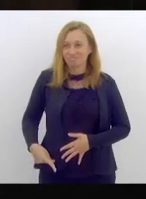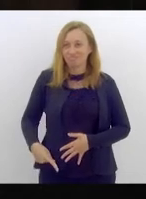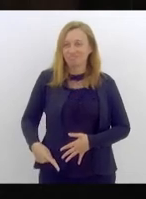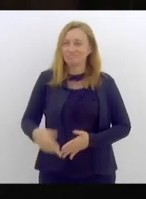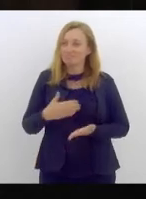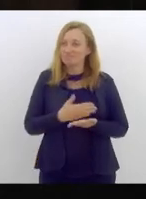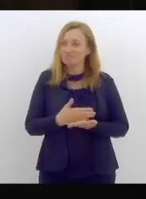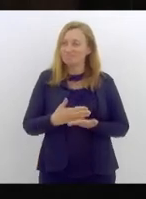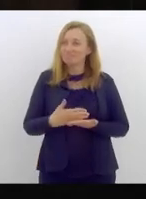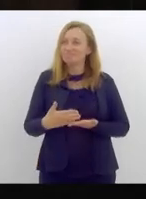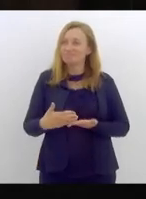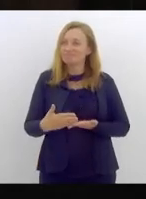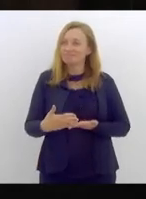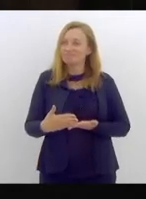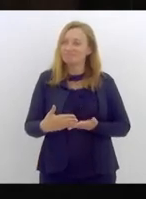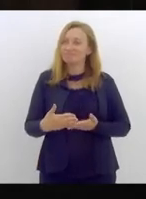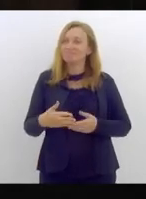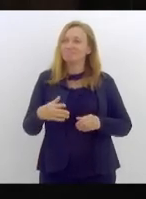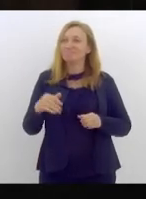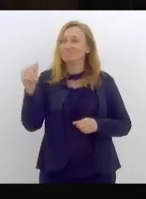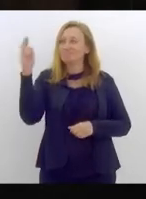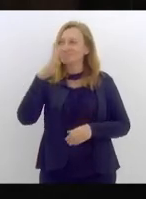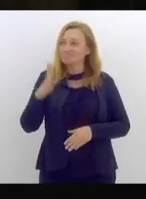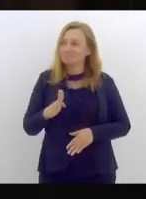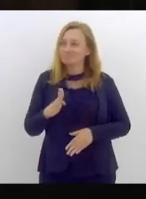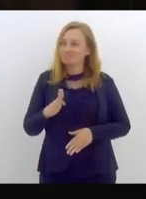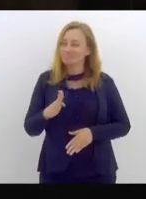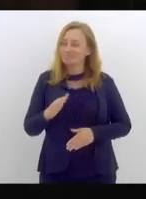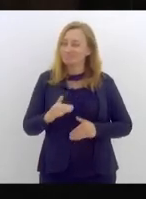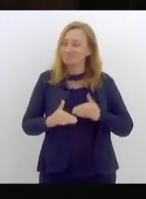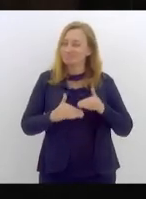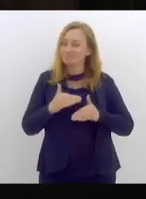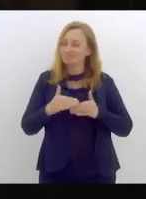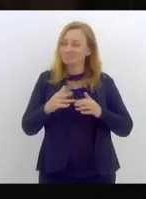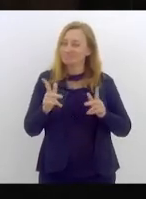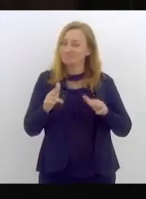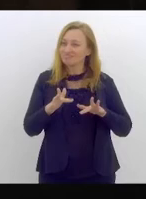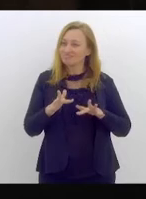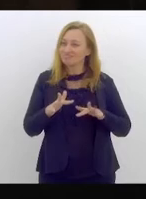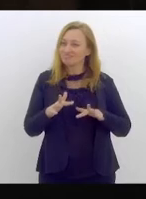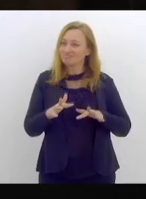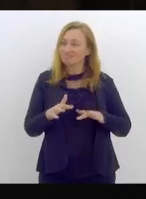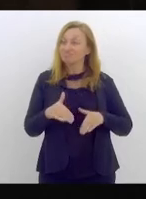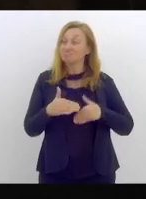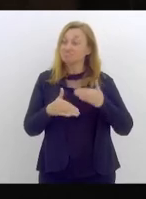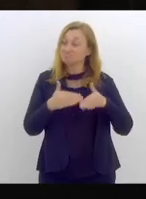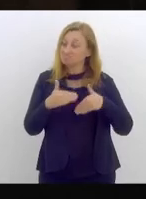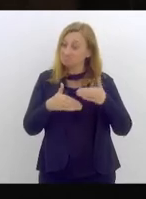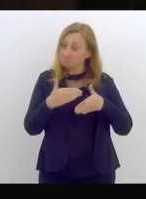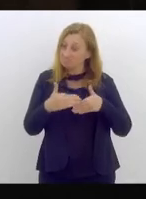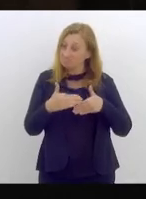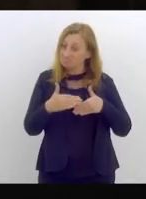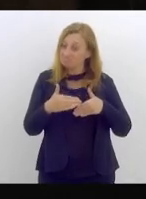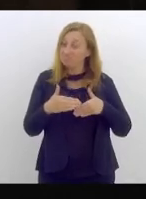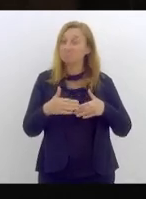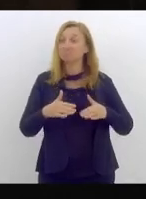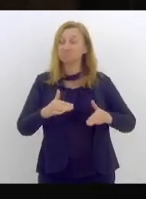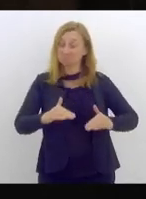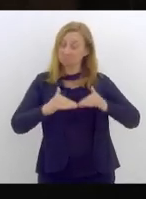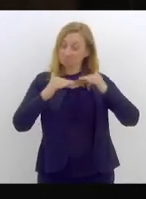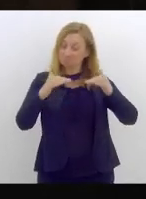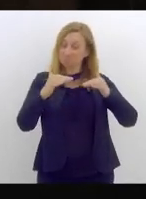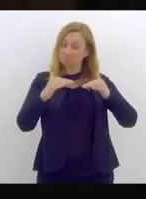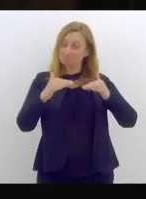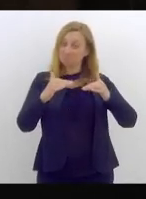começar a fazer este Brasil tomar um rumo totalmente diferente o rumo do desenvolvimento o rumo da soberania